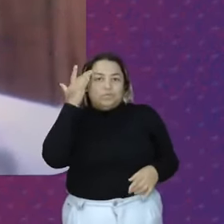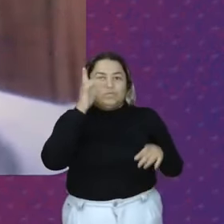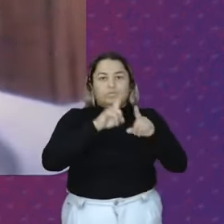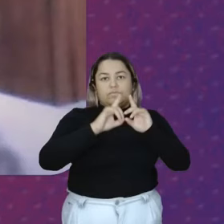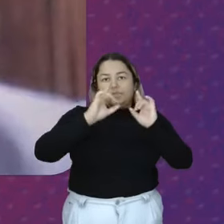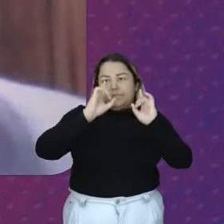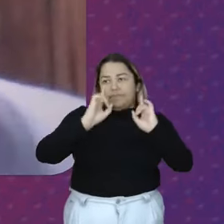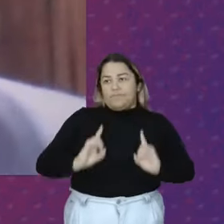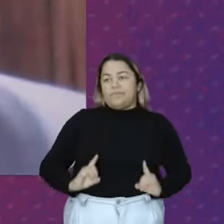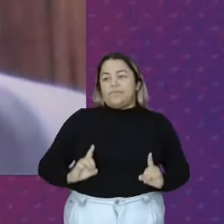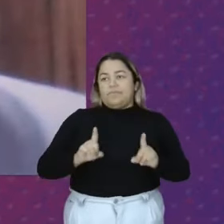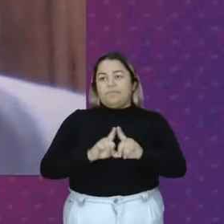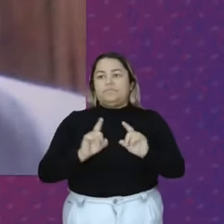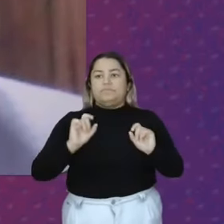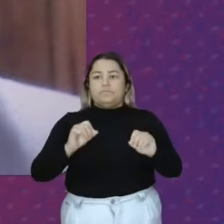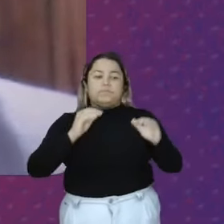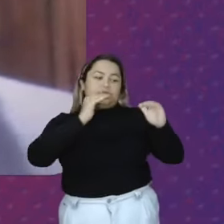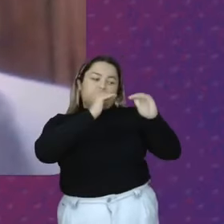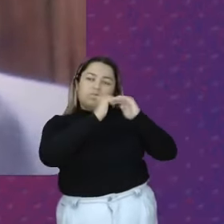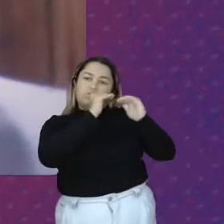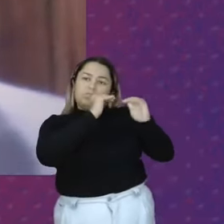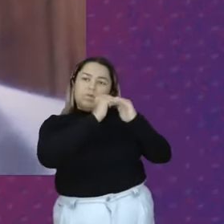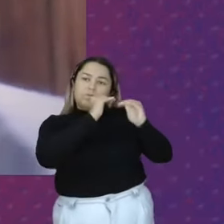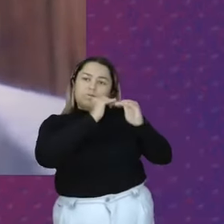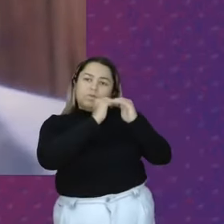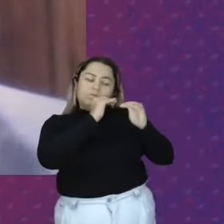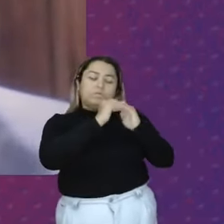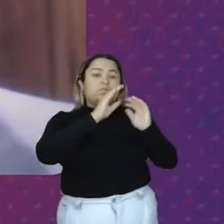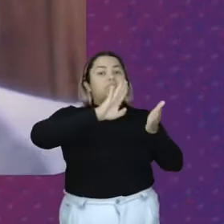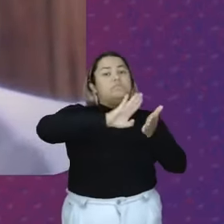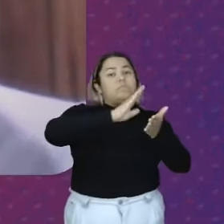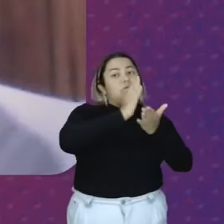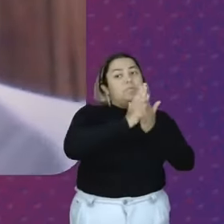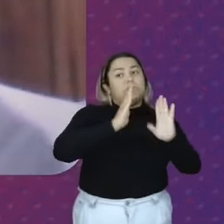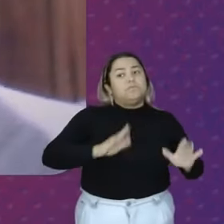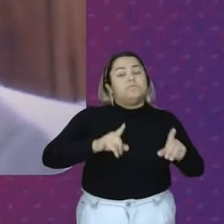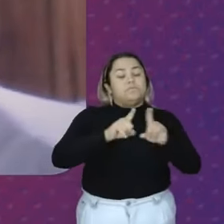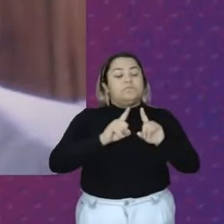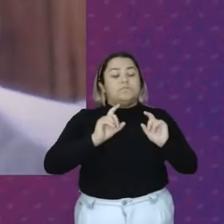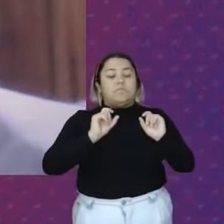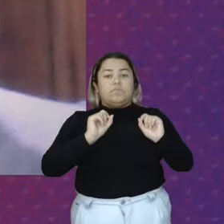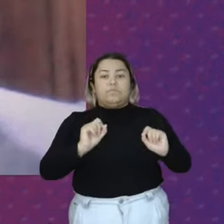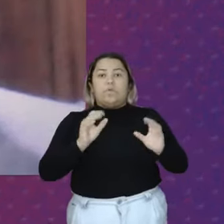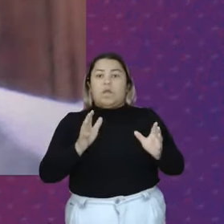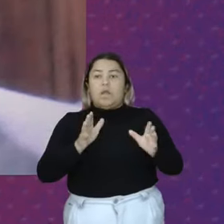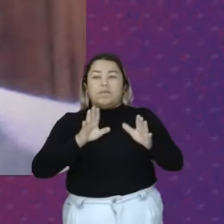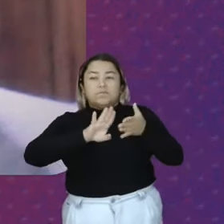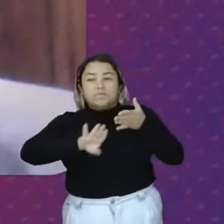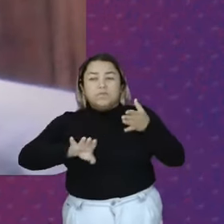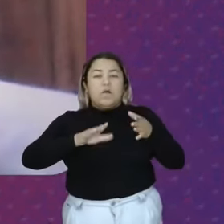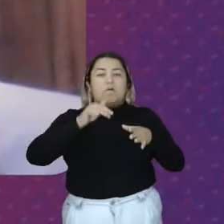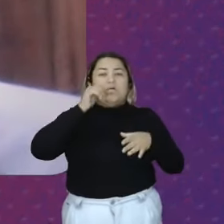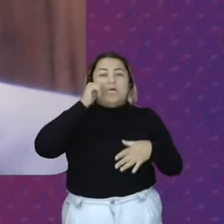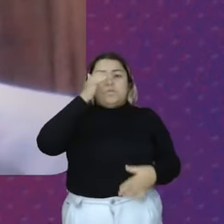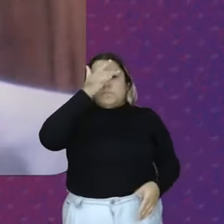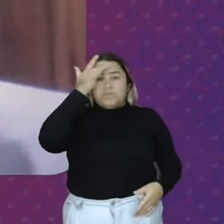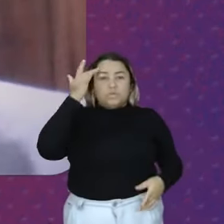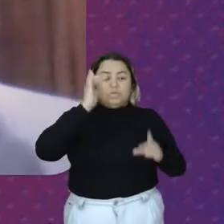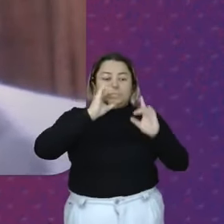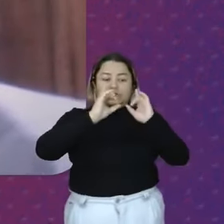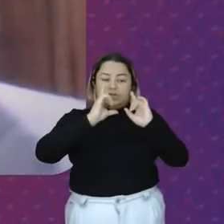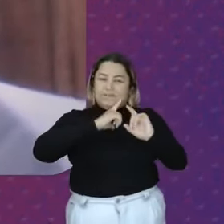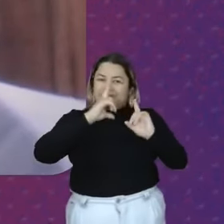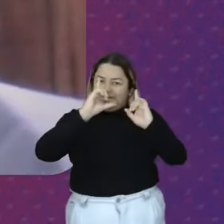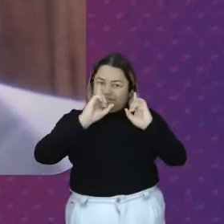deficiência que em condições de igualdade e combater a violência contra a mulher com deficiência Por que que a gente fala isso